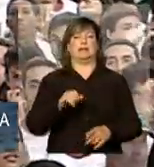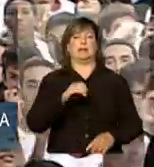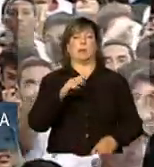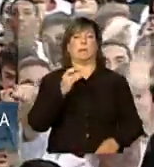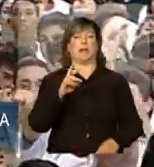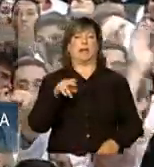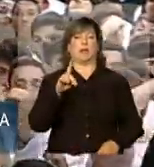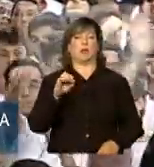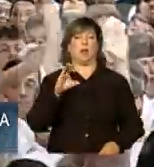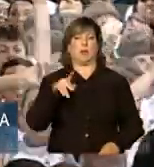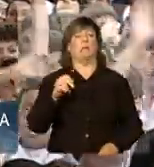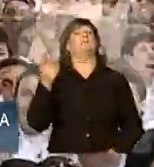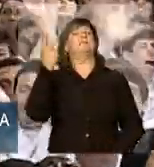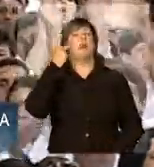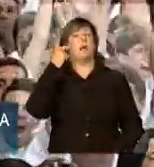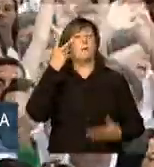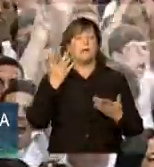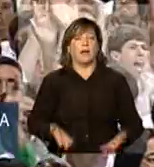Campo, São Paulo,